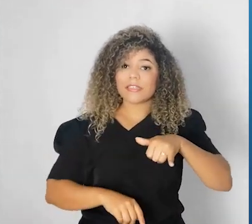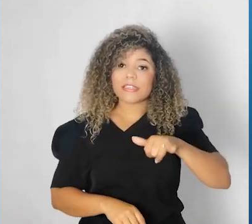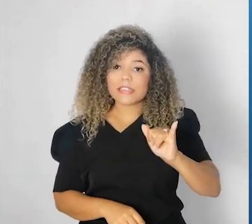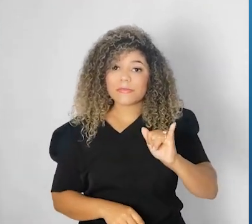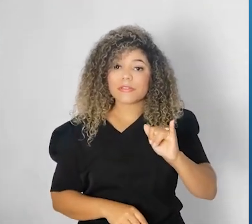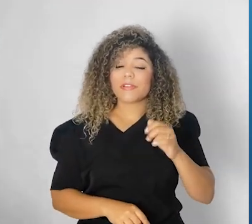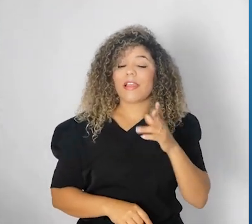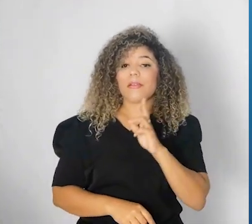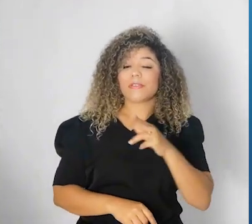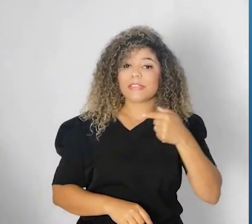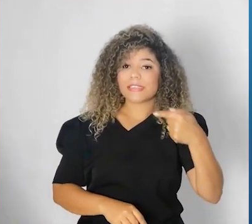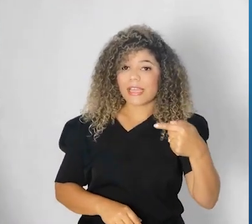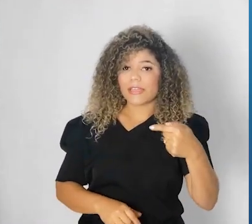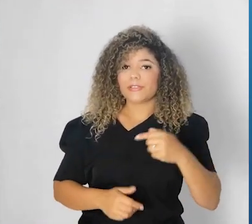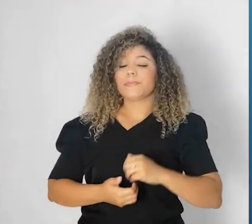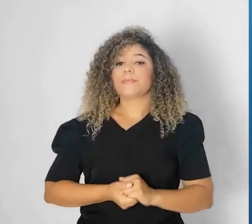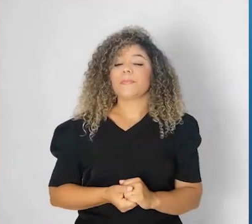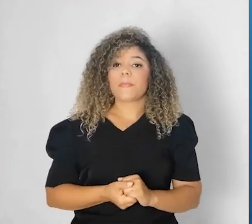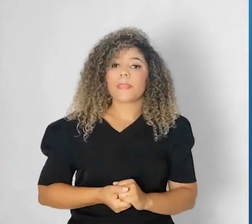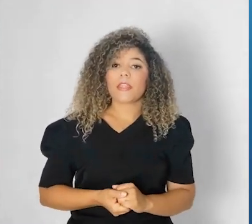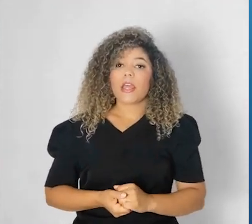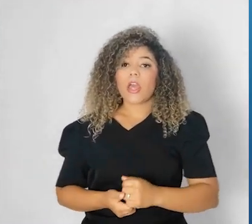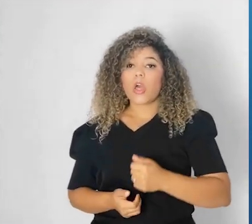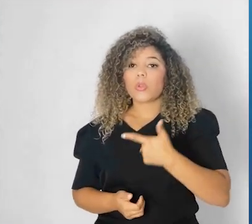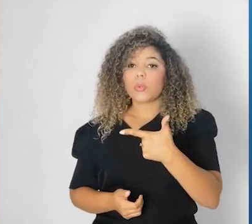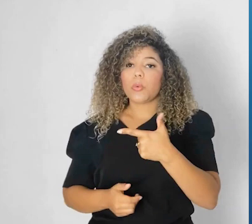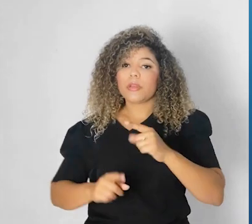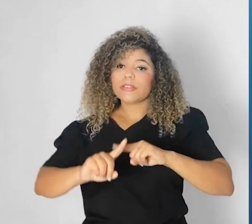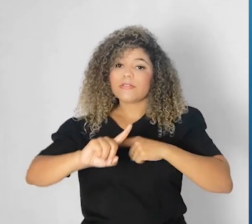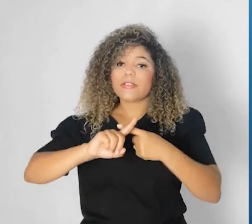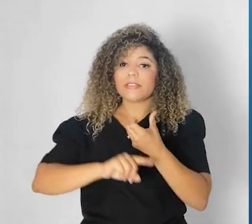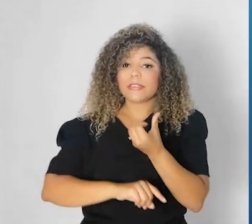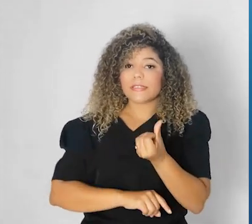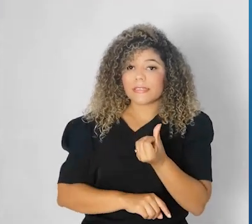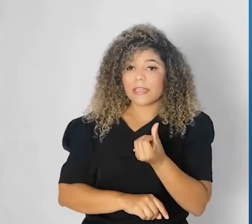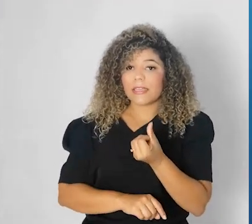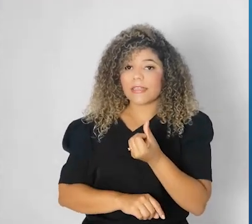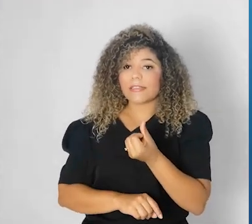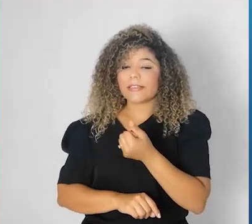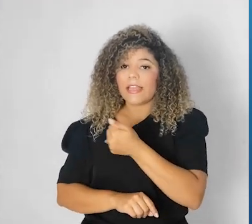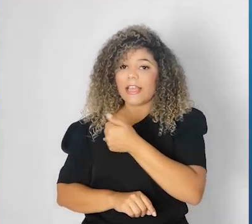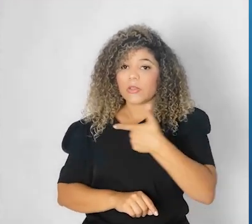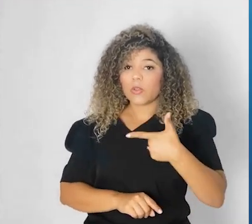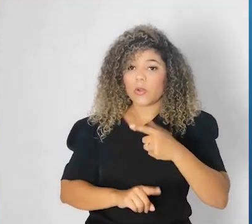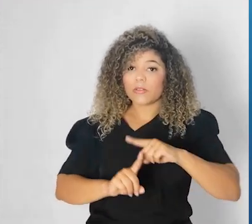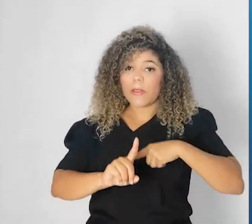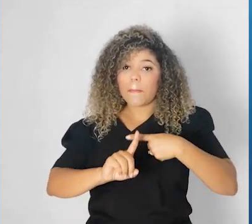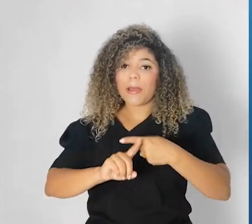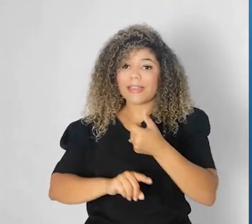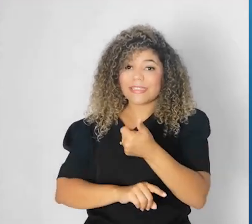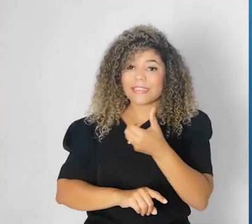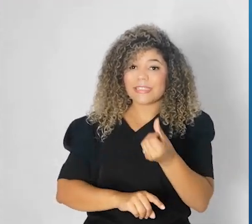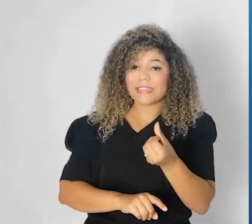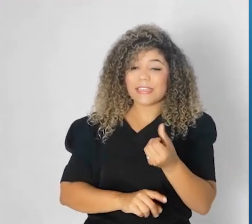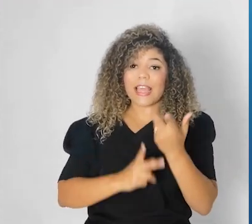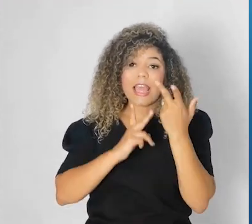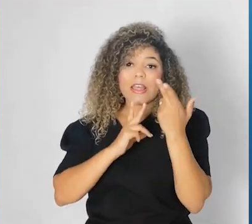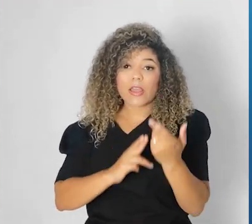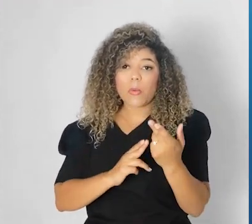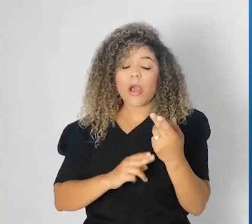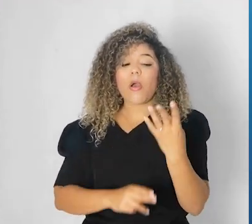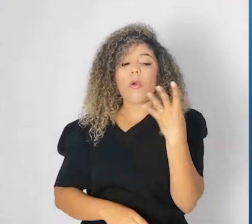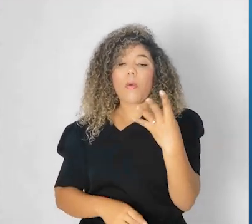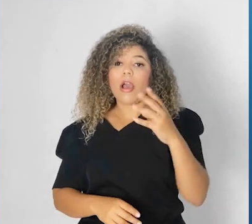7. 2 vezes 6, 12. 12 mais 16 tem que ser igual a 4 vezes 7,